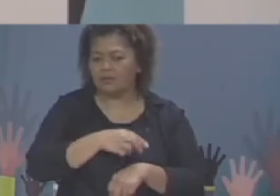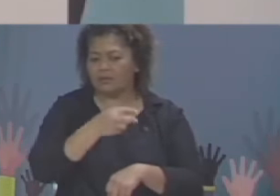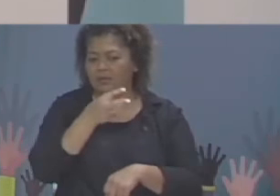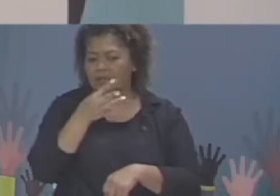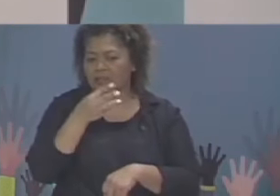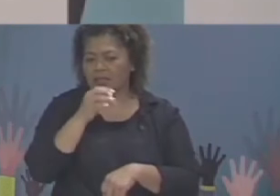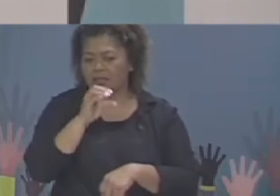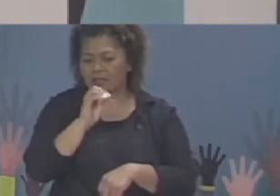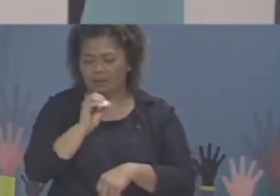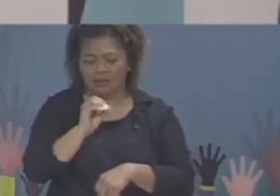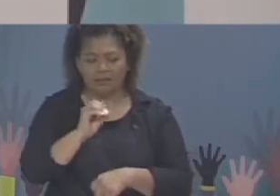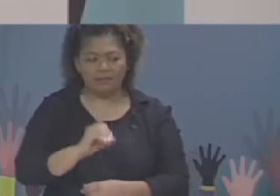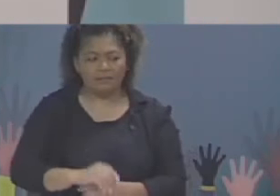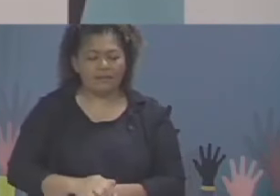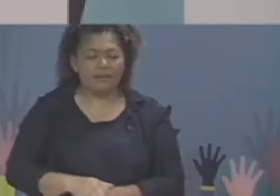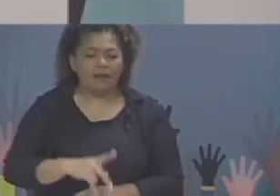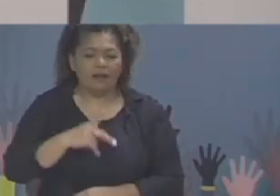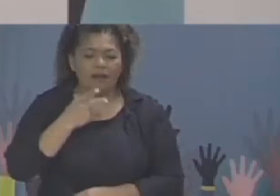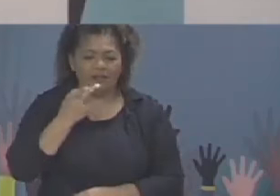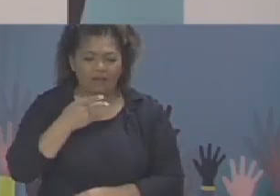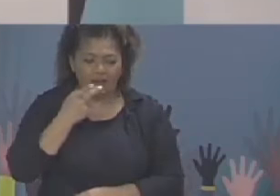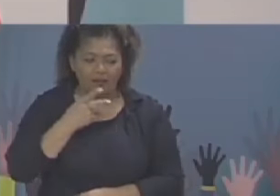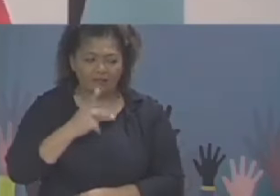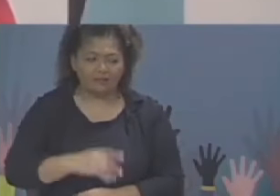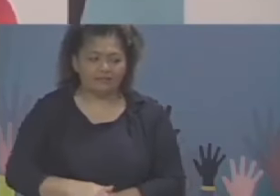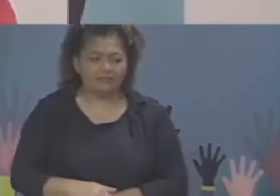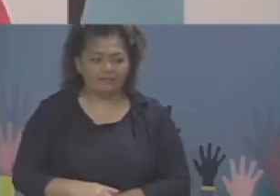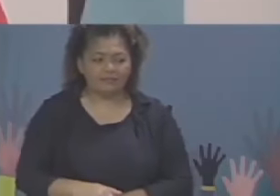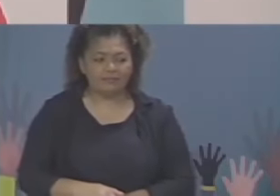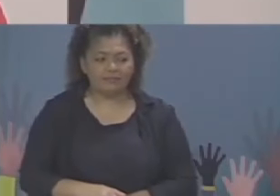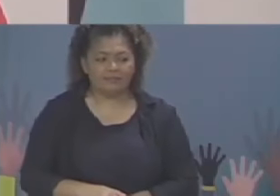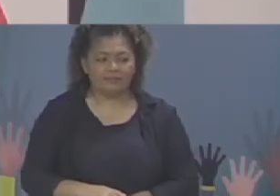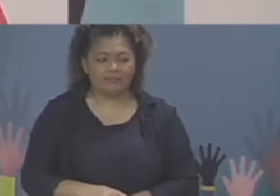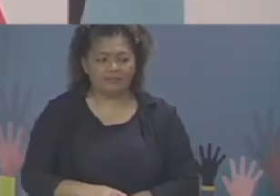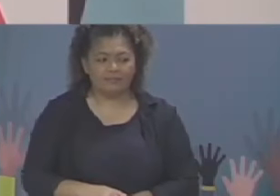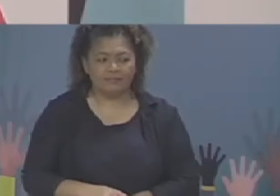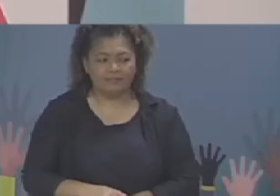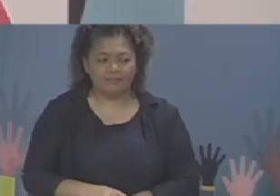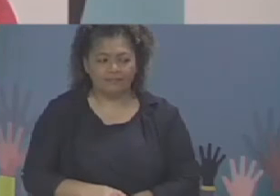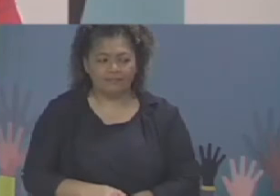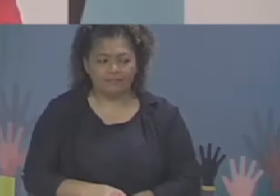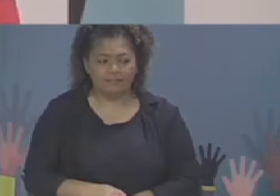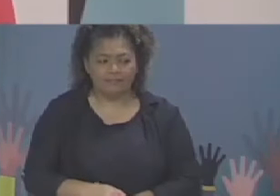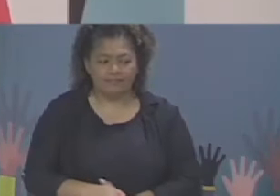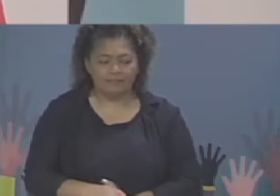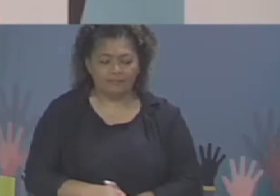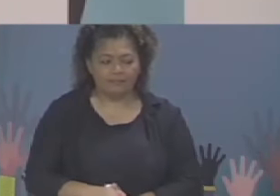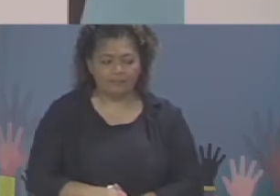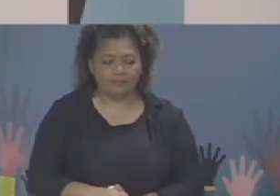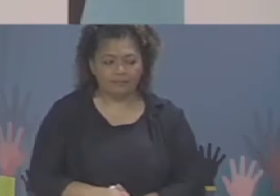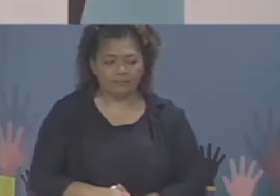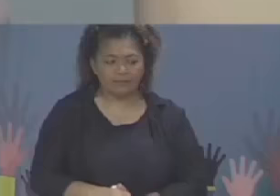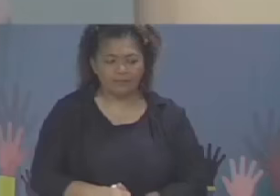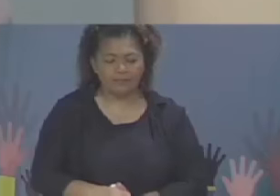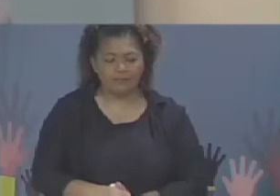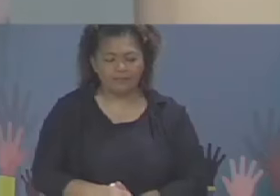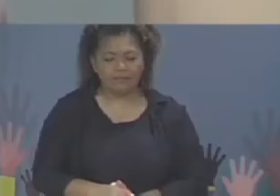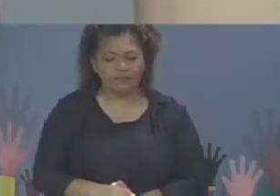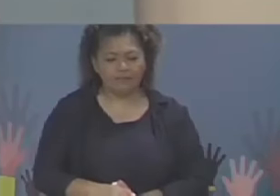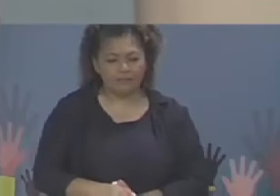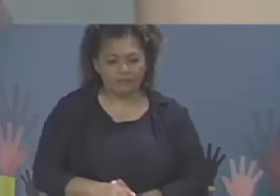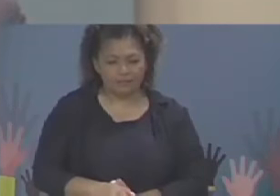e com 30 segundos para o final da fala.